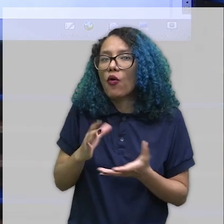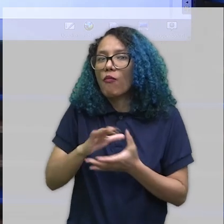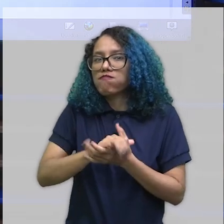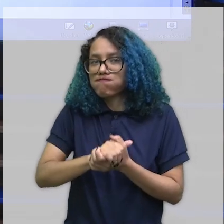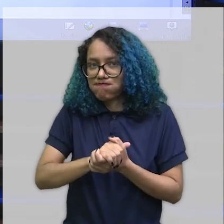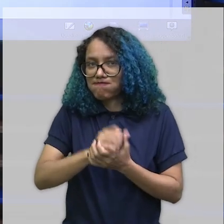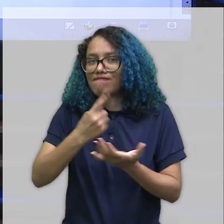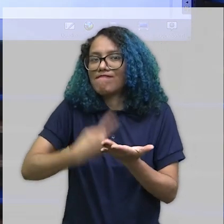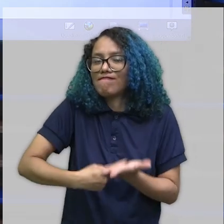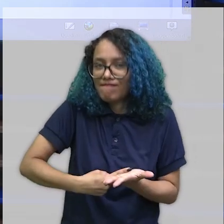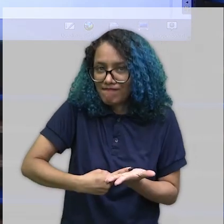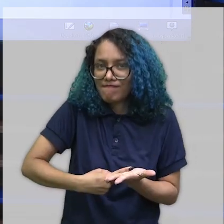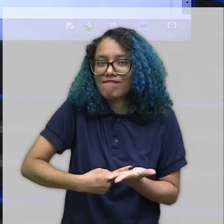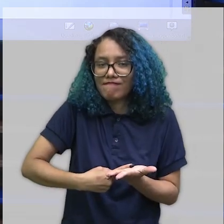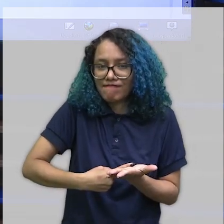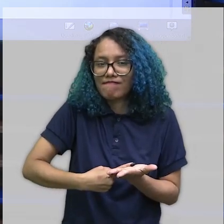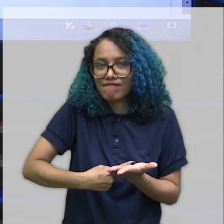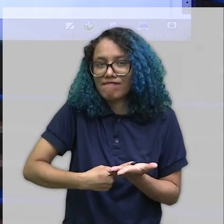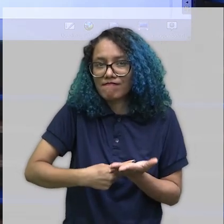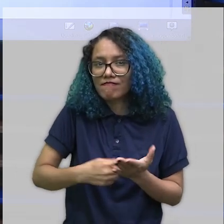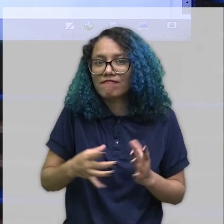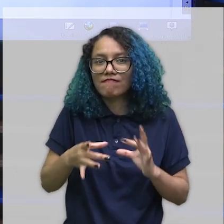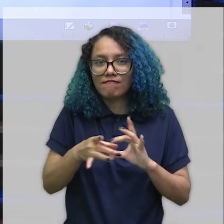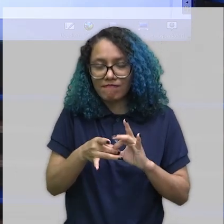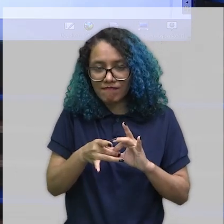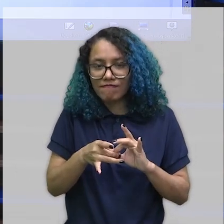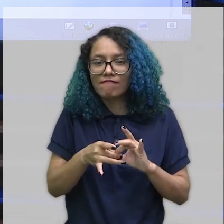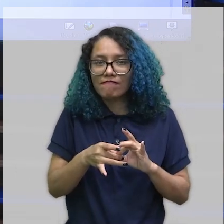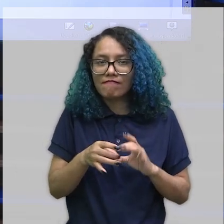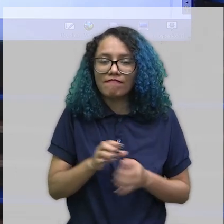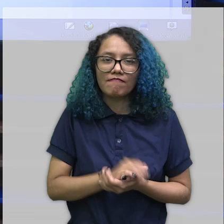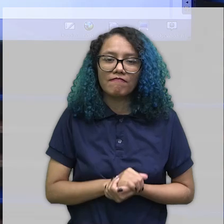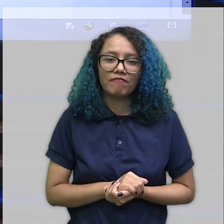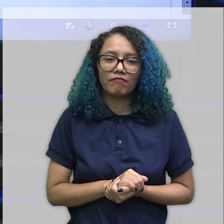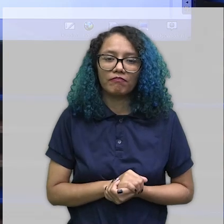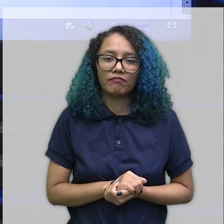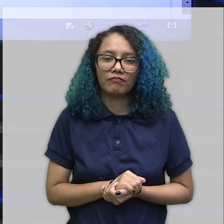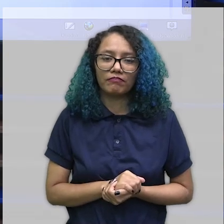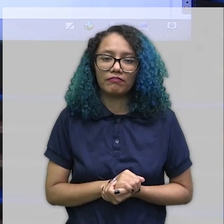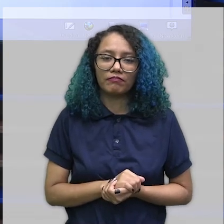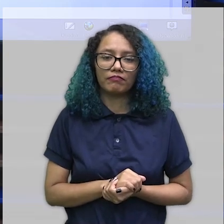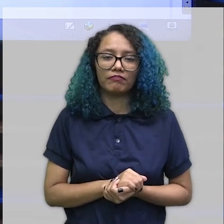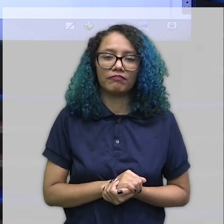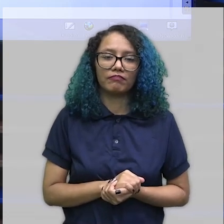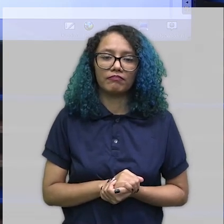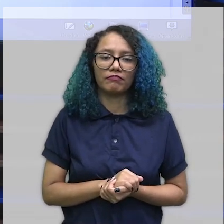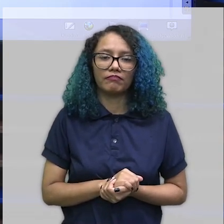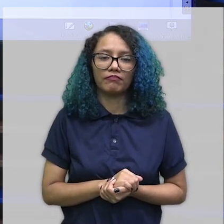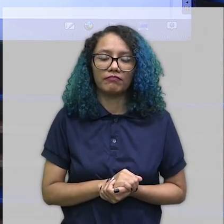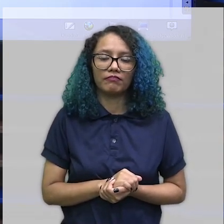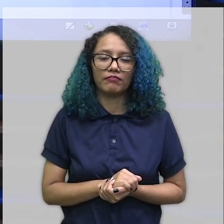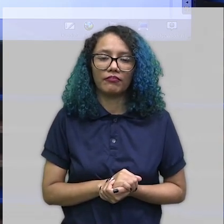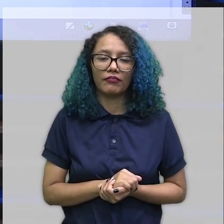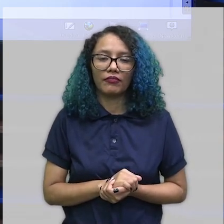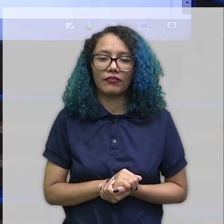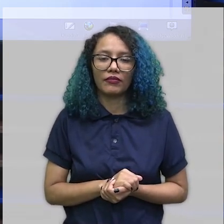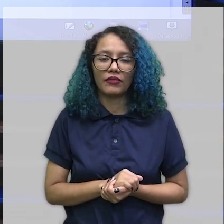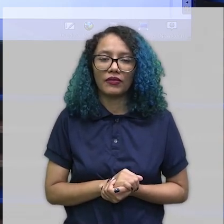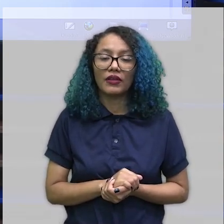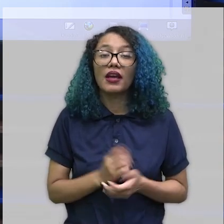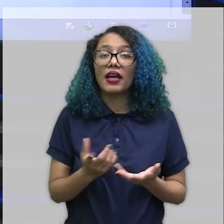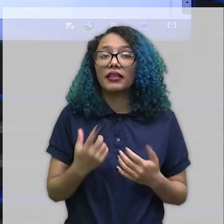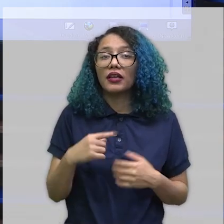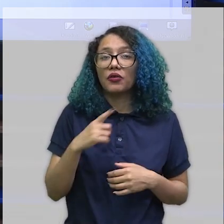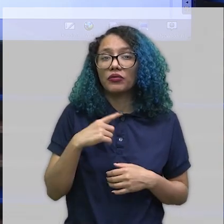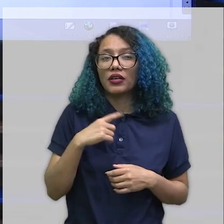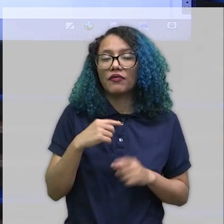união entre Portugal e Espanha, certo? E eles acabaram adotando o princípio de duas